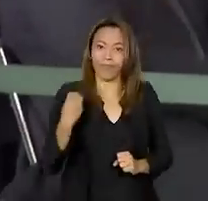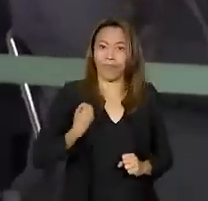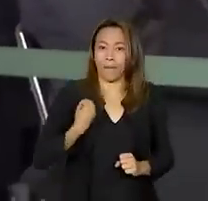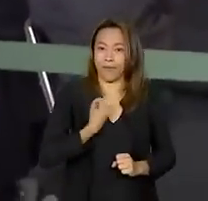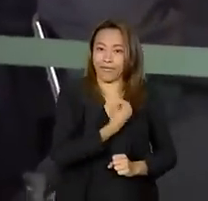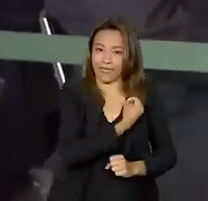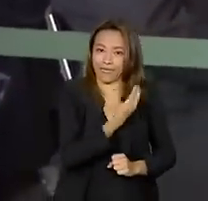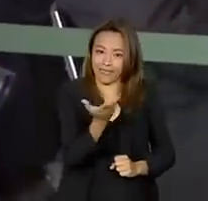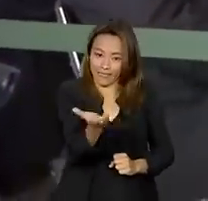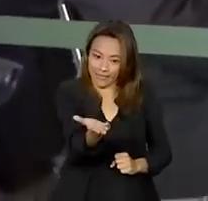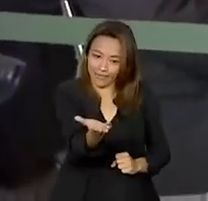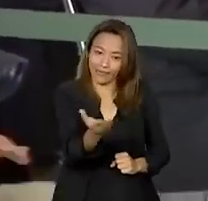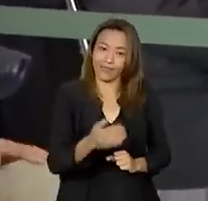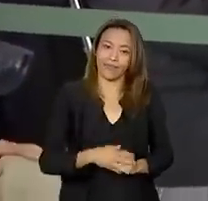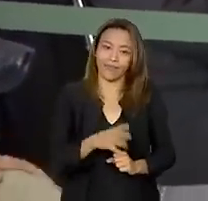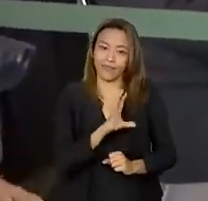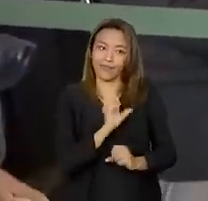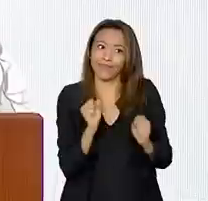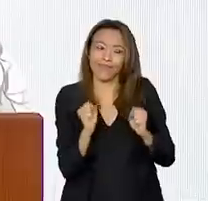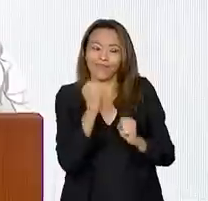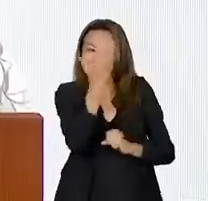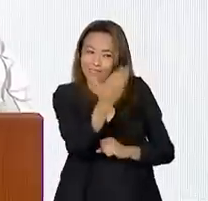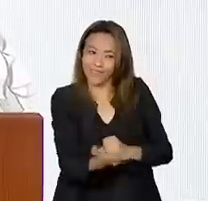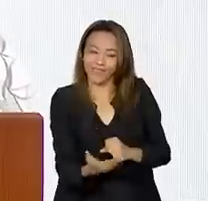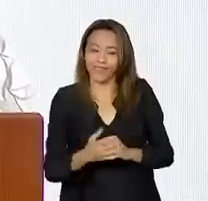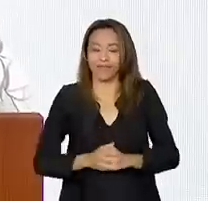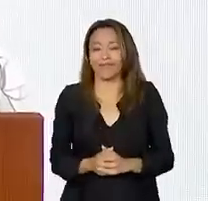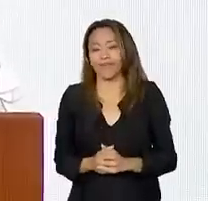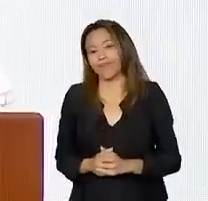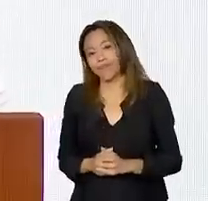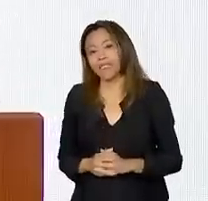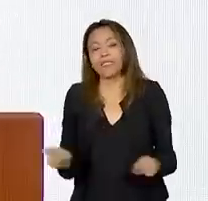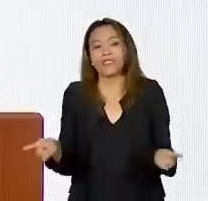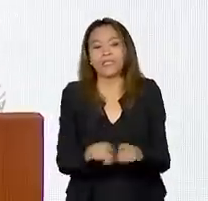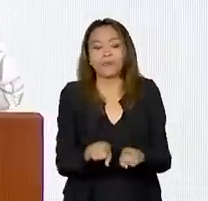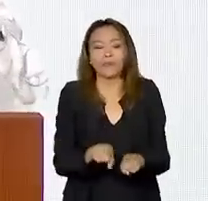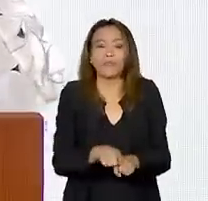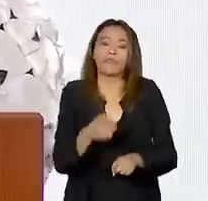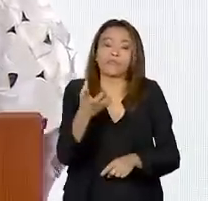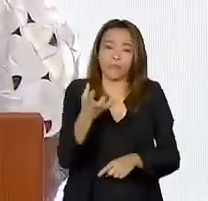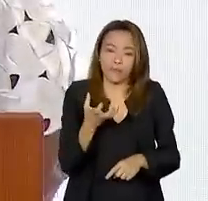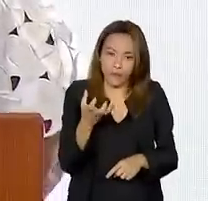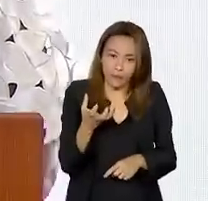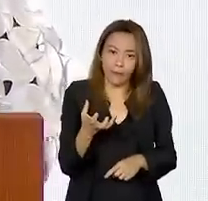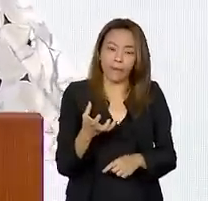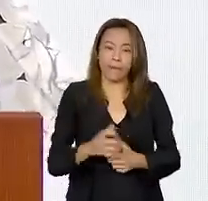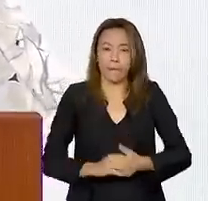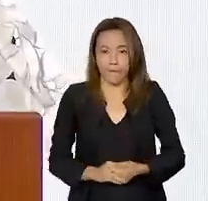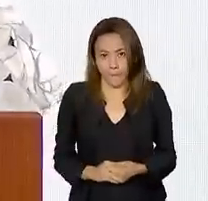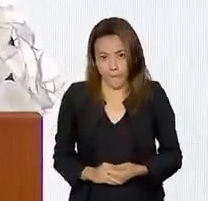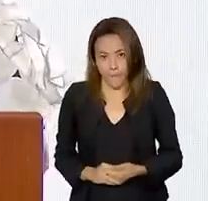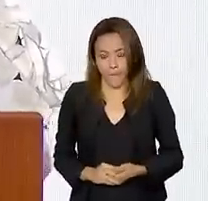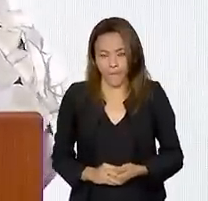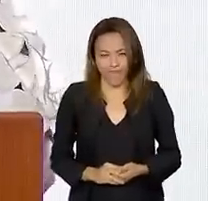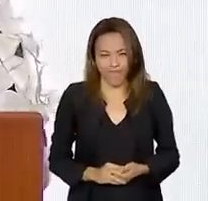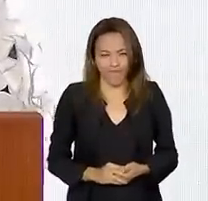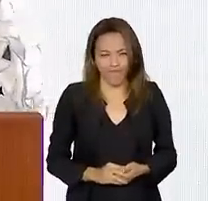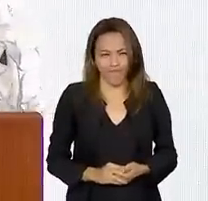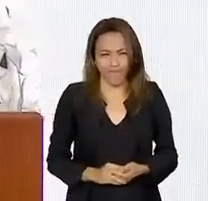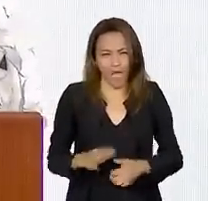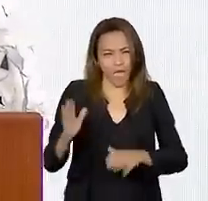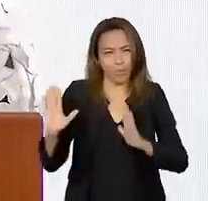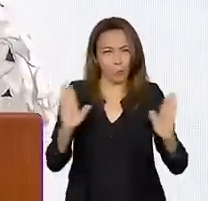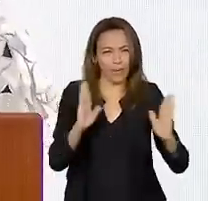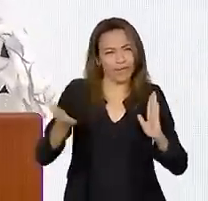Muito sua fã. E também quero ressaltar que na época